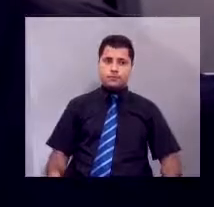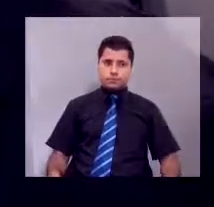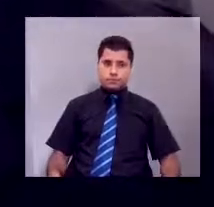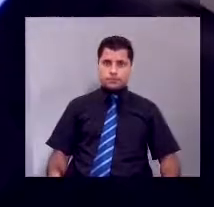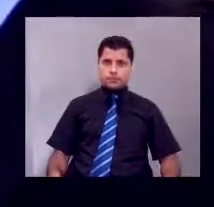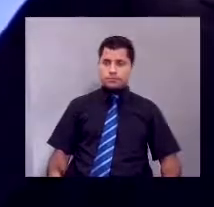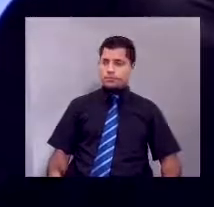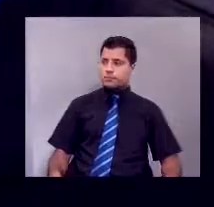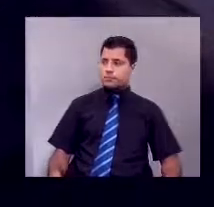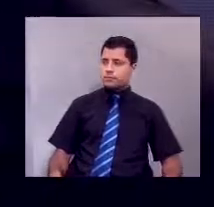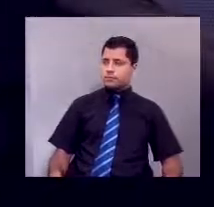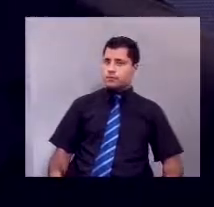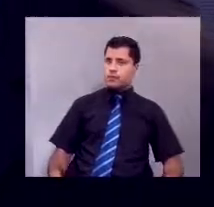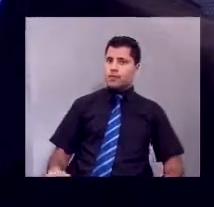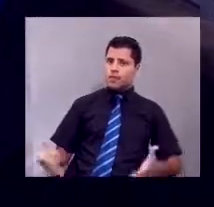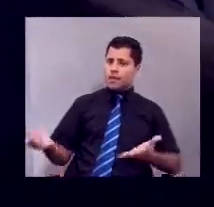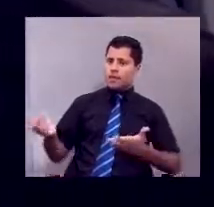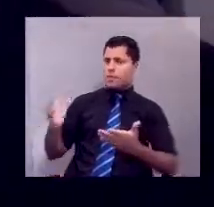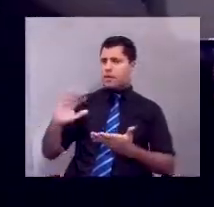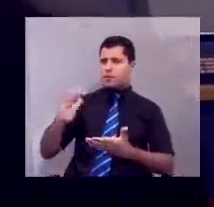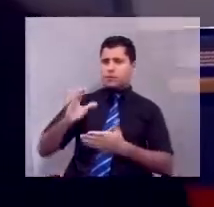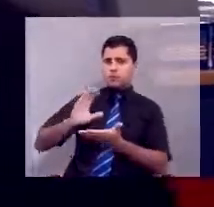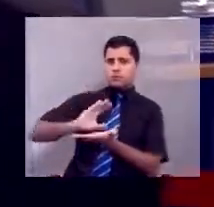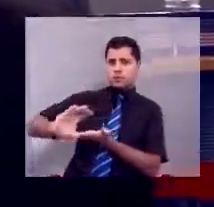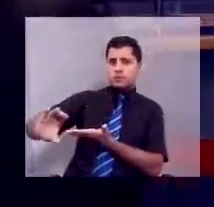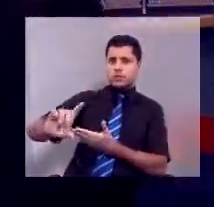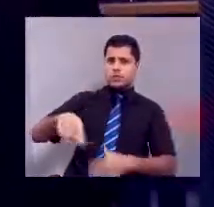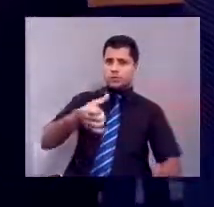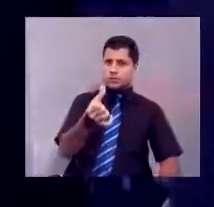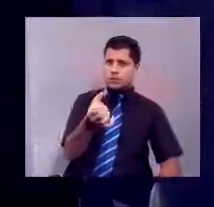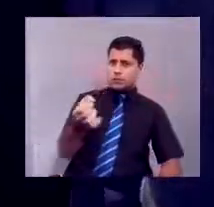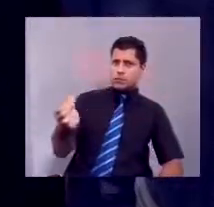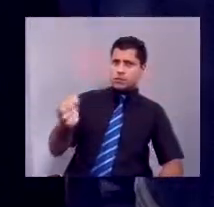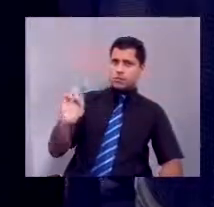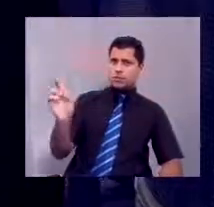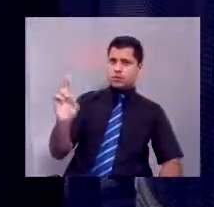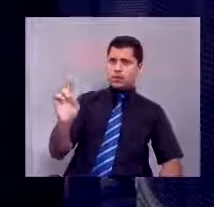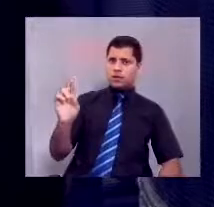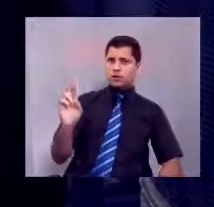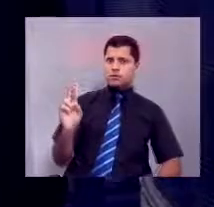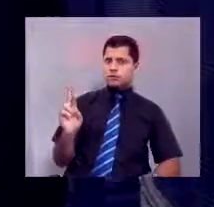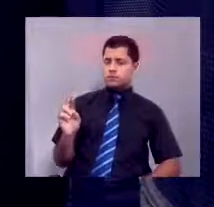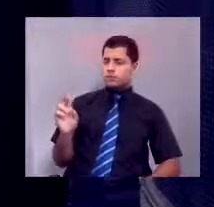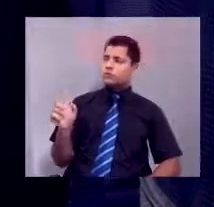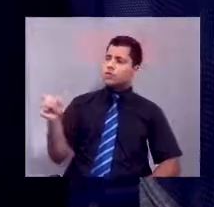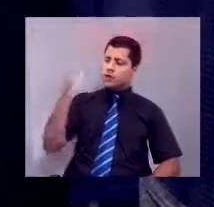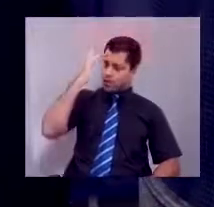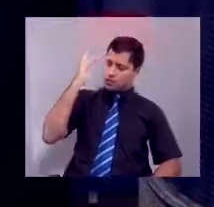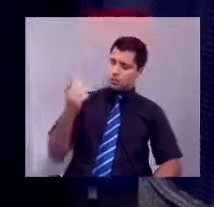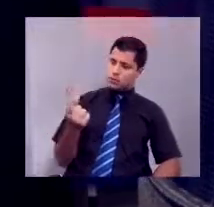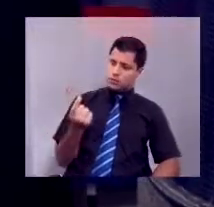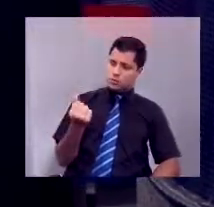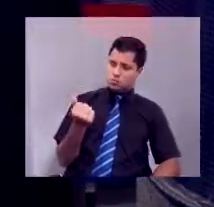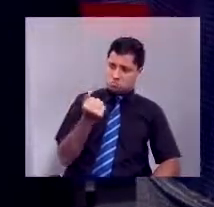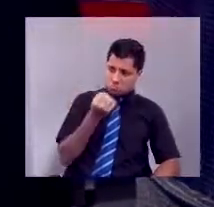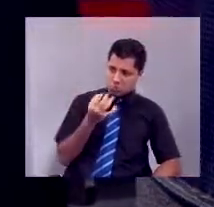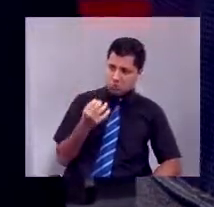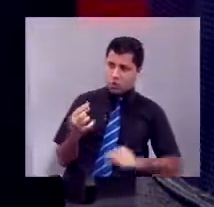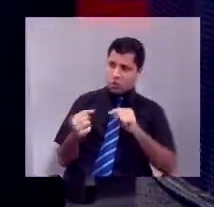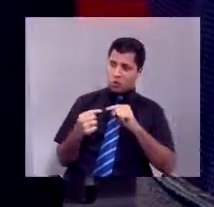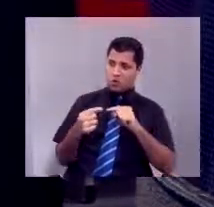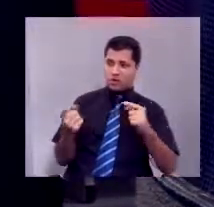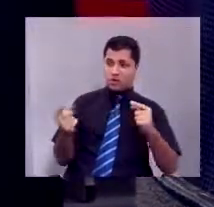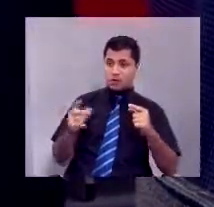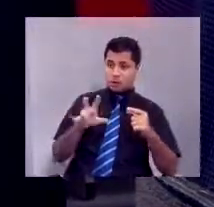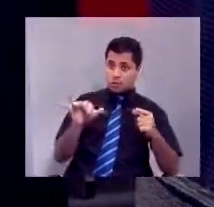Vereador, o auxílio é no valor de R$ 600, né? O senhor acha esse valor adequado, né? Que realmente